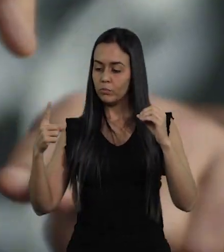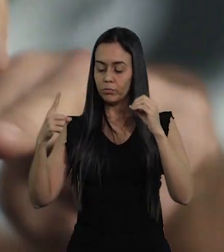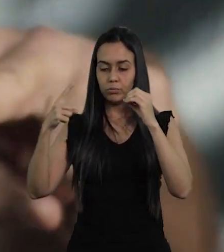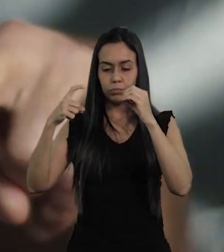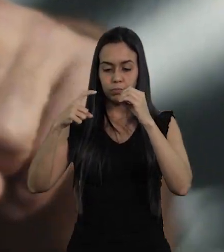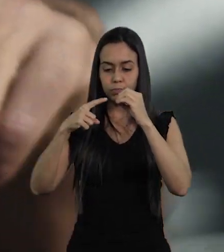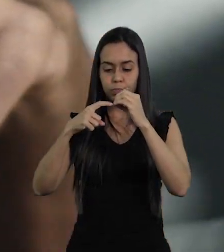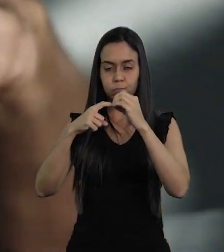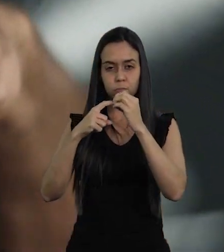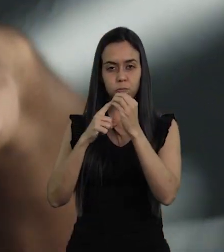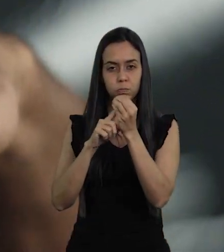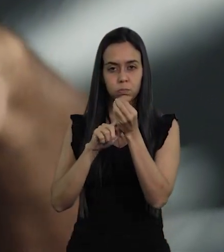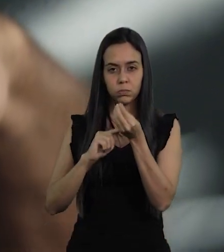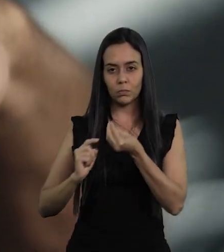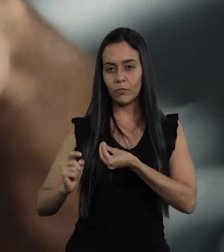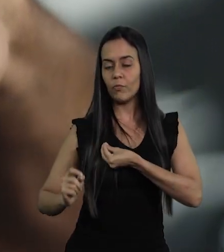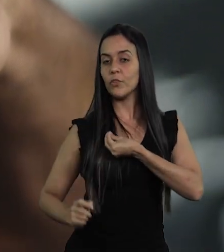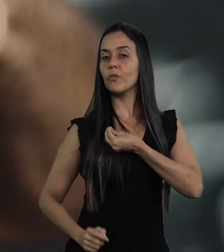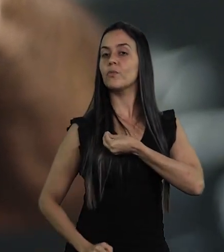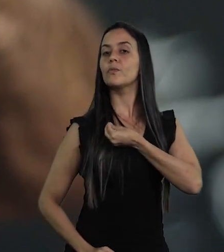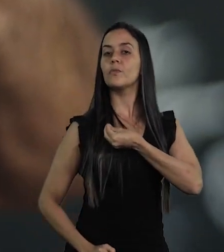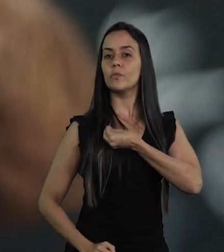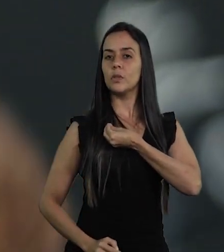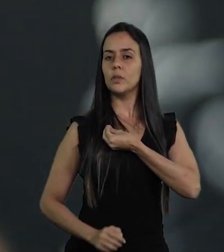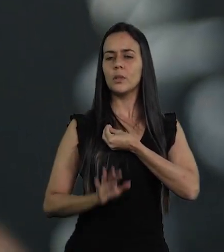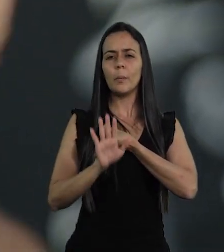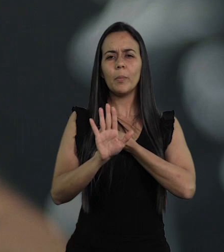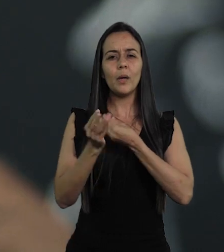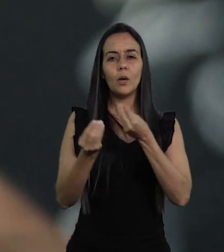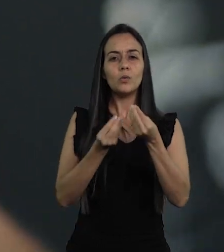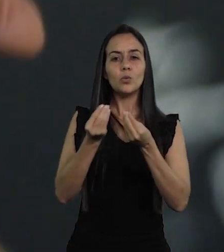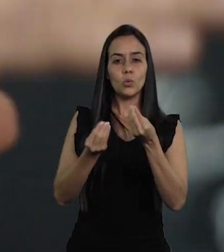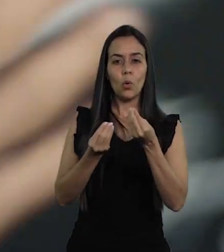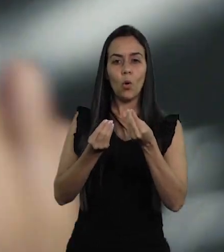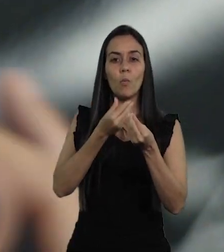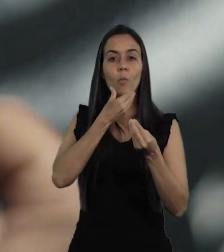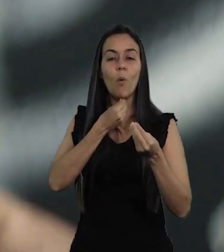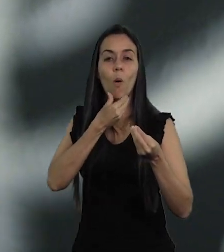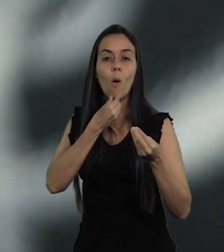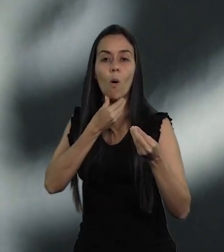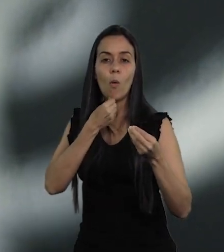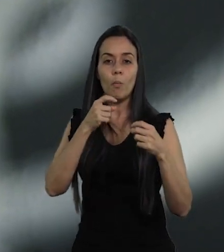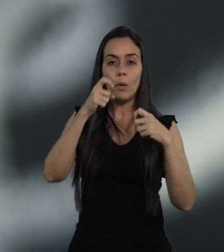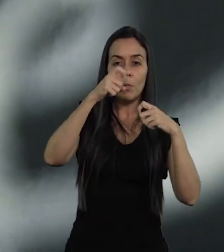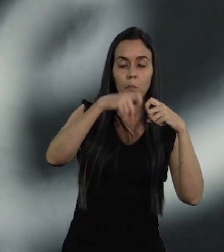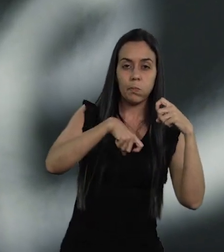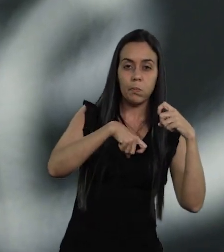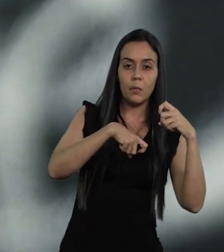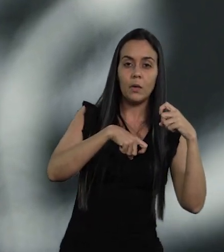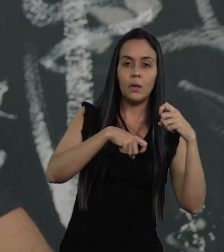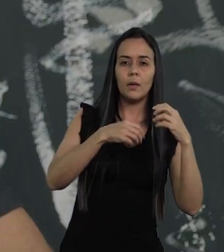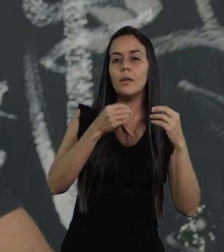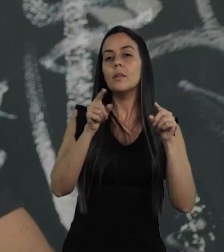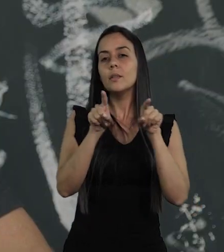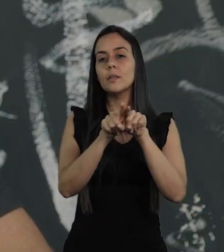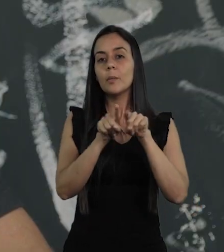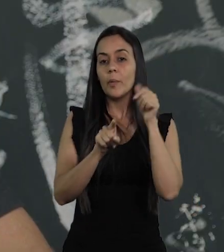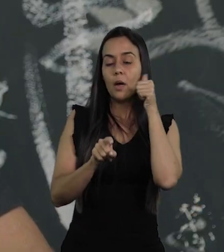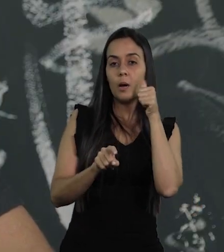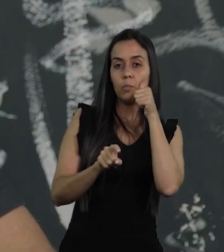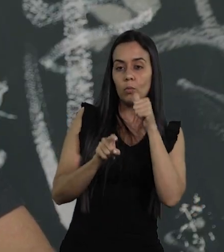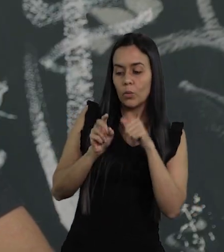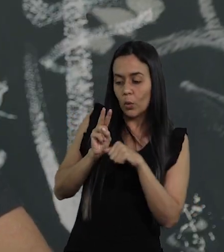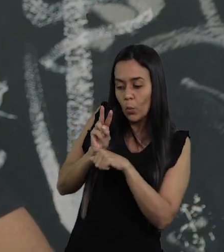vertical ele é a penetração do homem na mulher e o horizontal é a mulher acolhendo o homem.